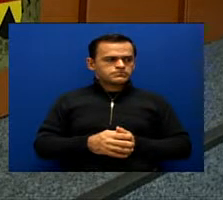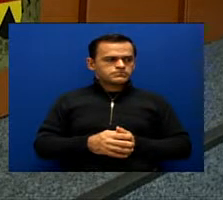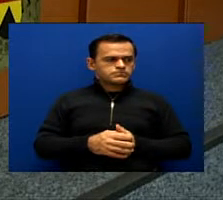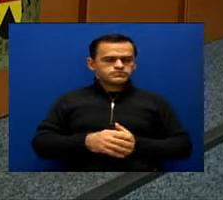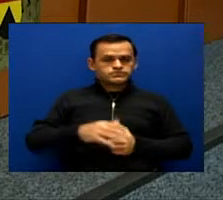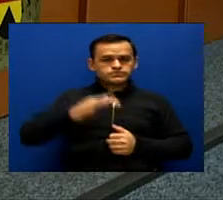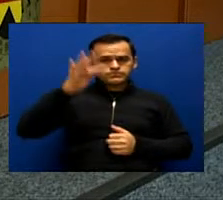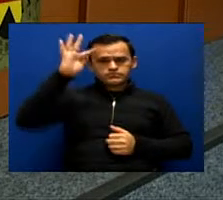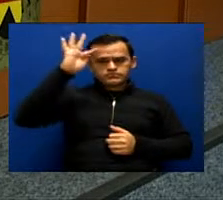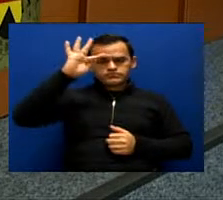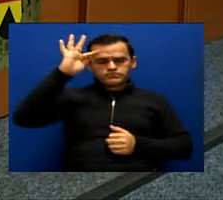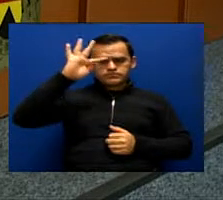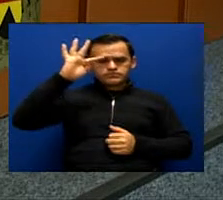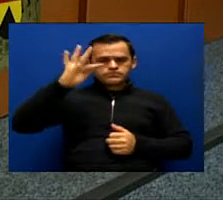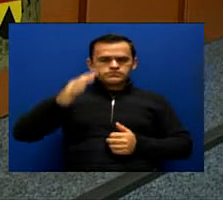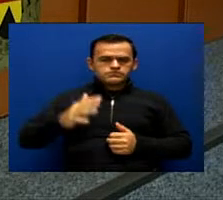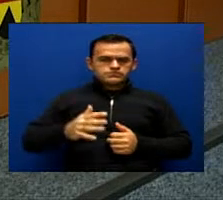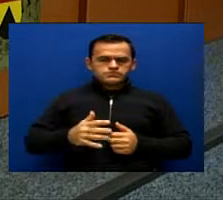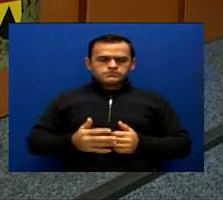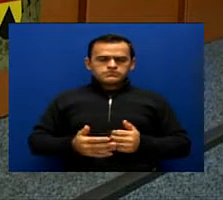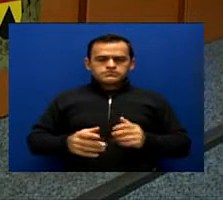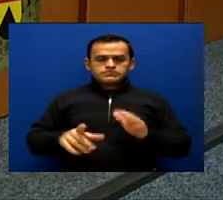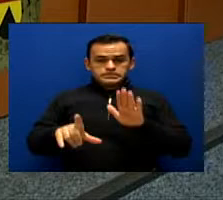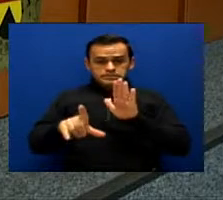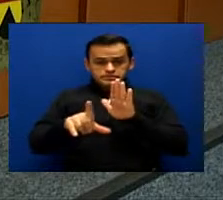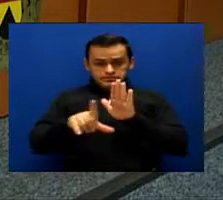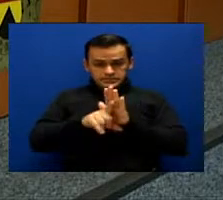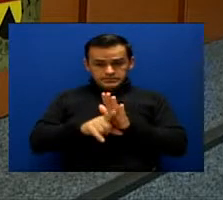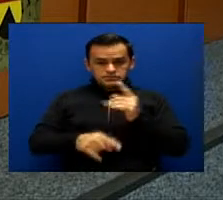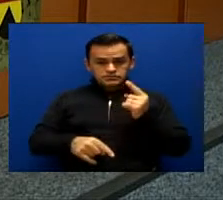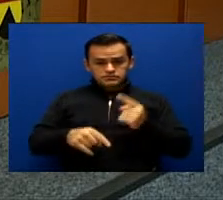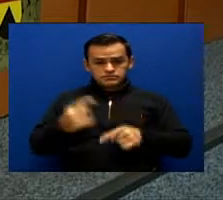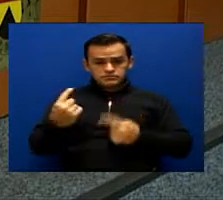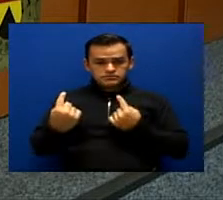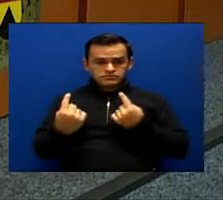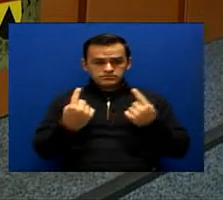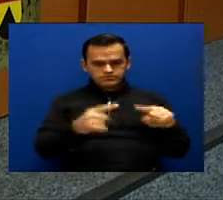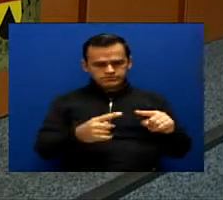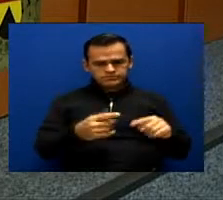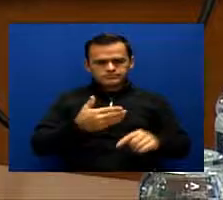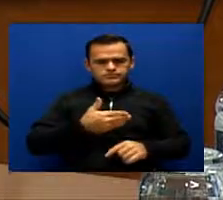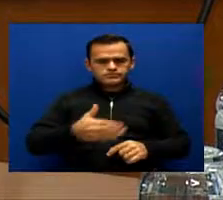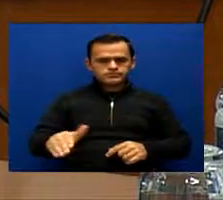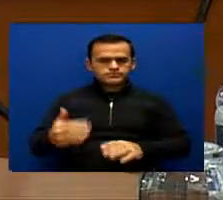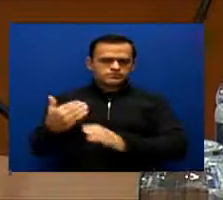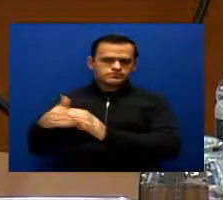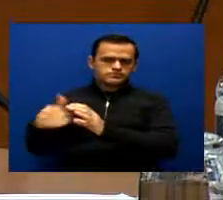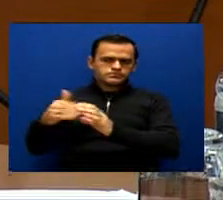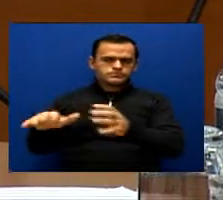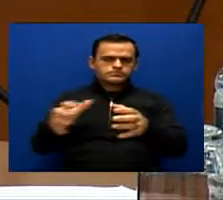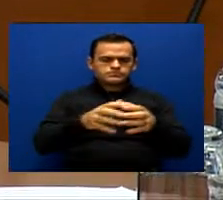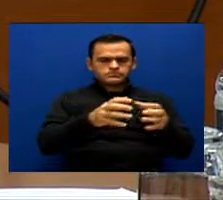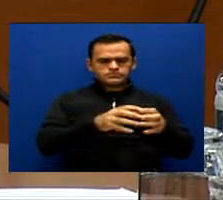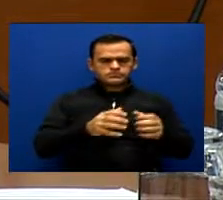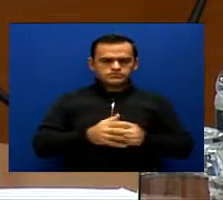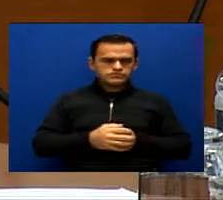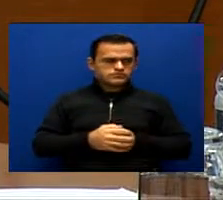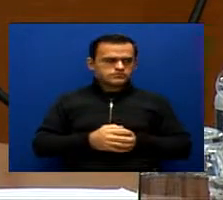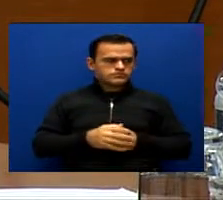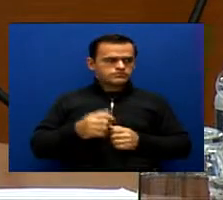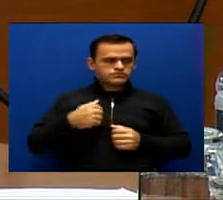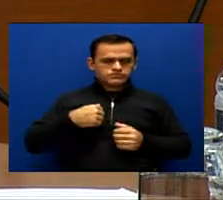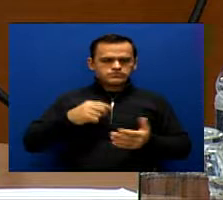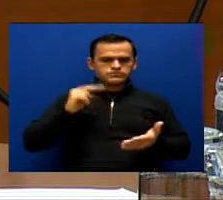Fausto, na verdade, mesmo a gente quebrando a inconstitucionalidade, ele vai para as comissões de mérito. Eu já olhei